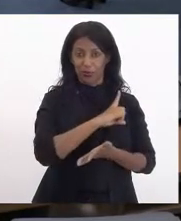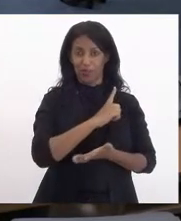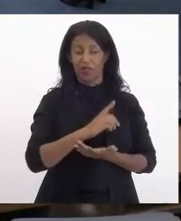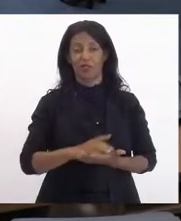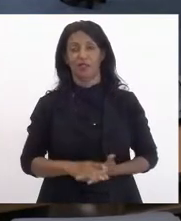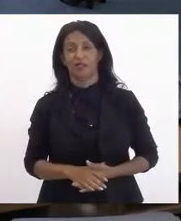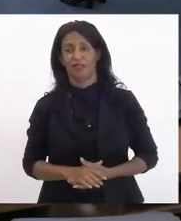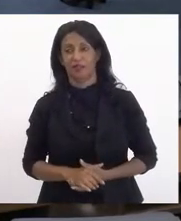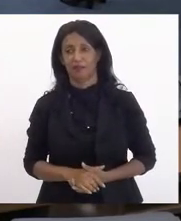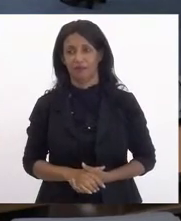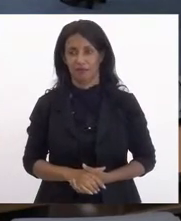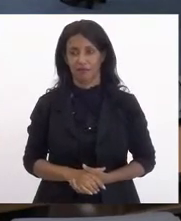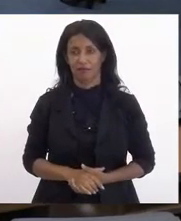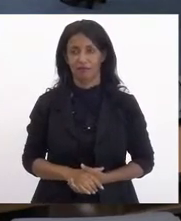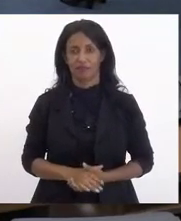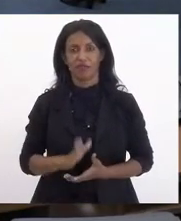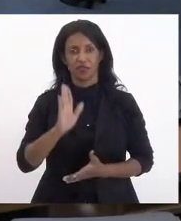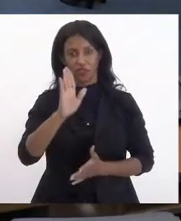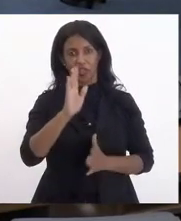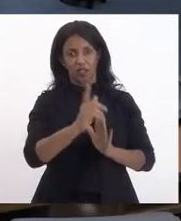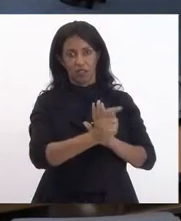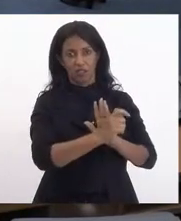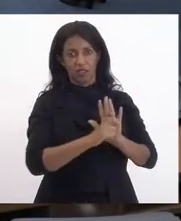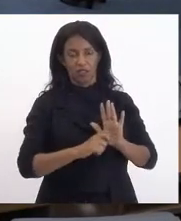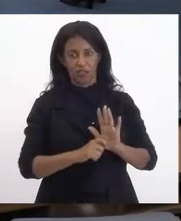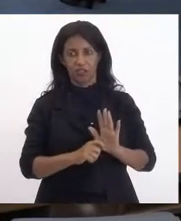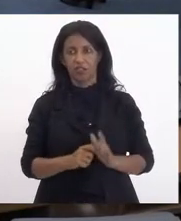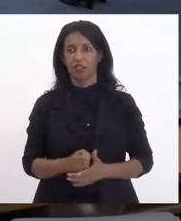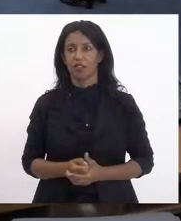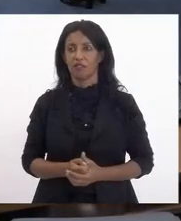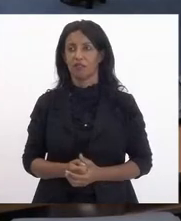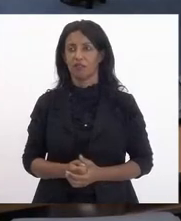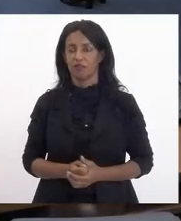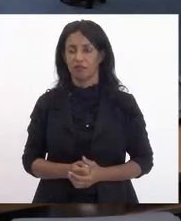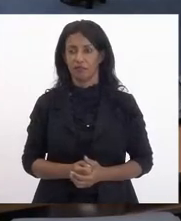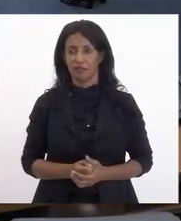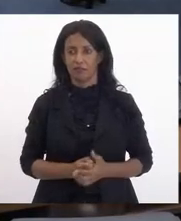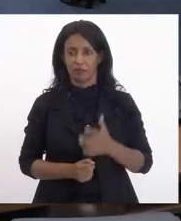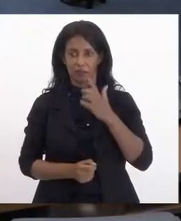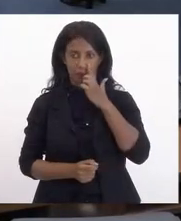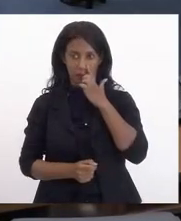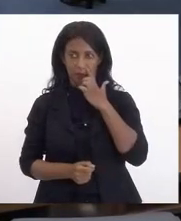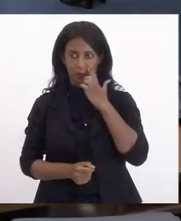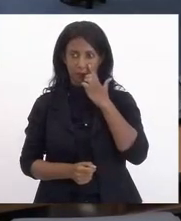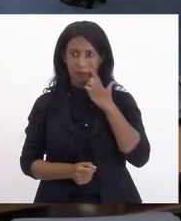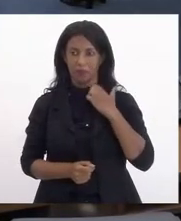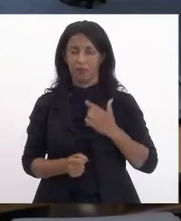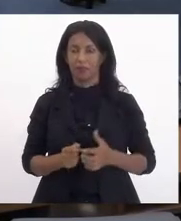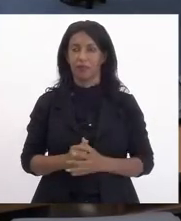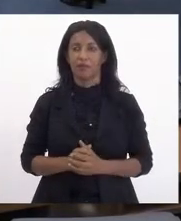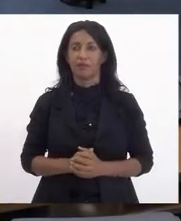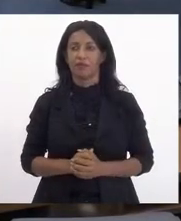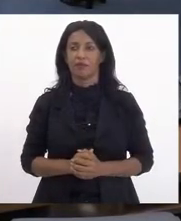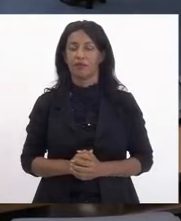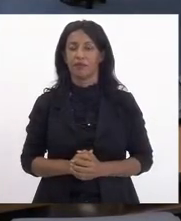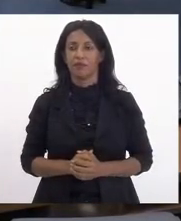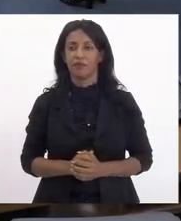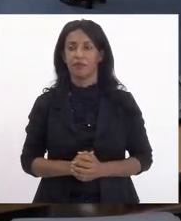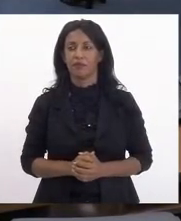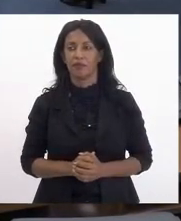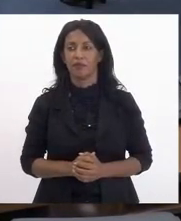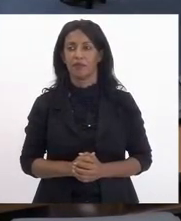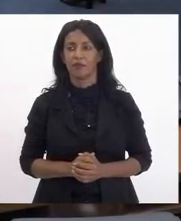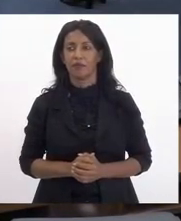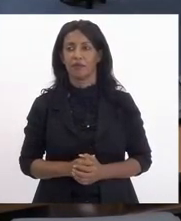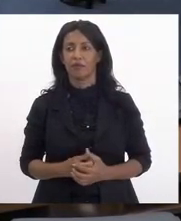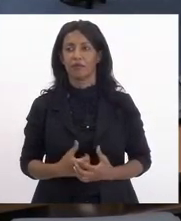ao final o voto. Isso, já está escrito aqui. Tem a deputada Marta Rocha. Era depois... lá atrás o deputado Valdec, não é? Pois é, mas todos,